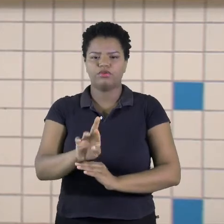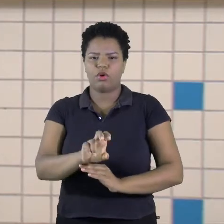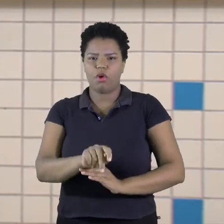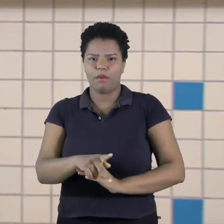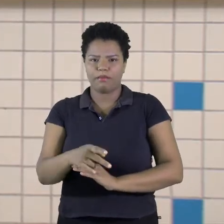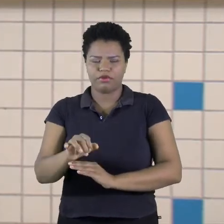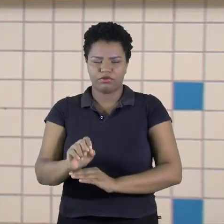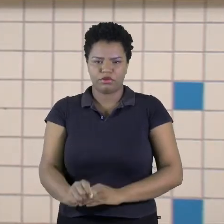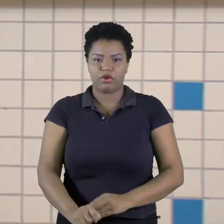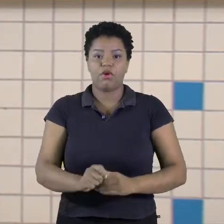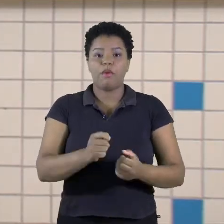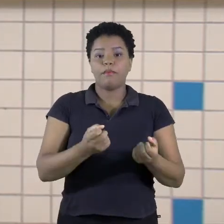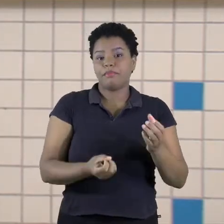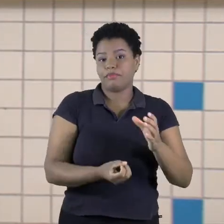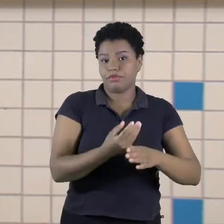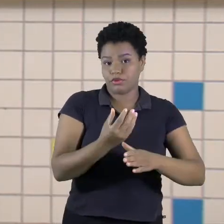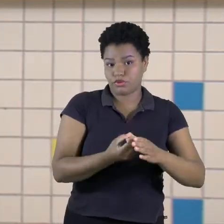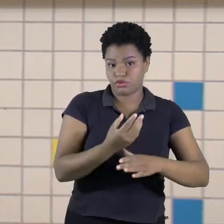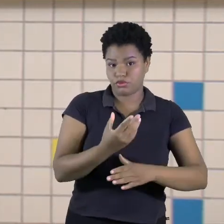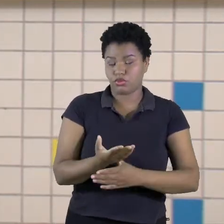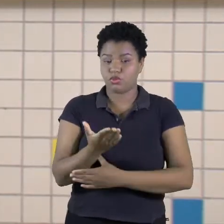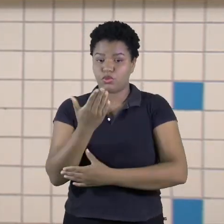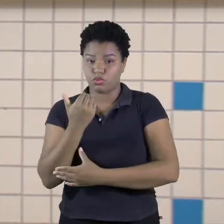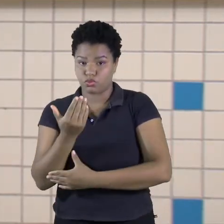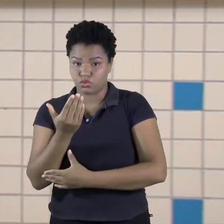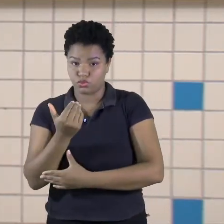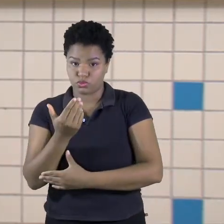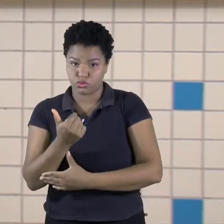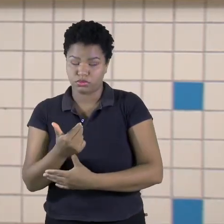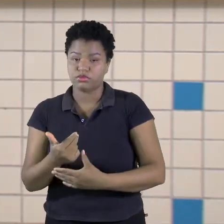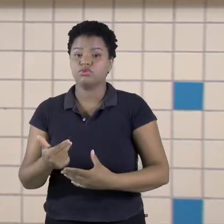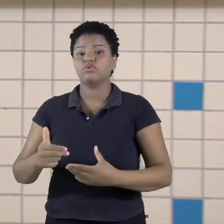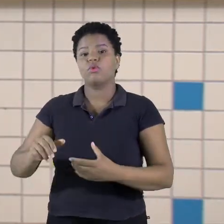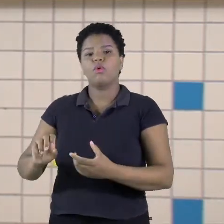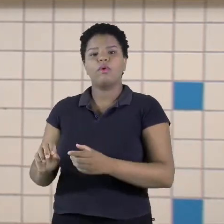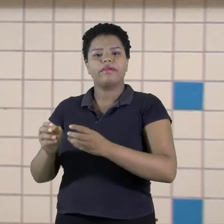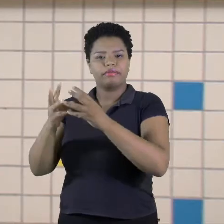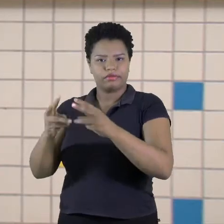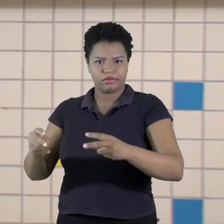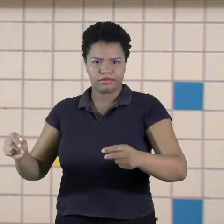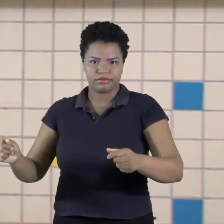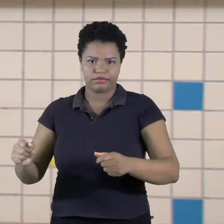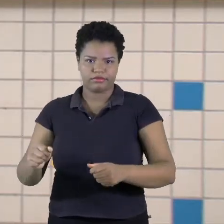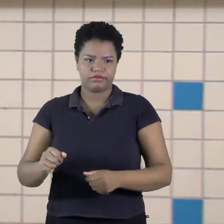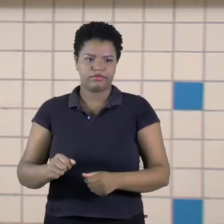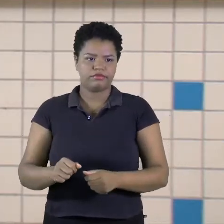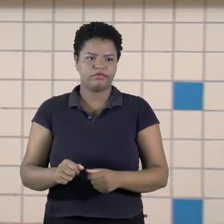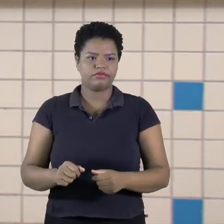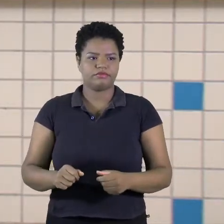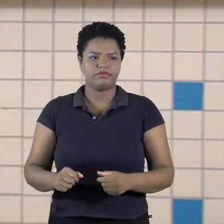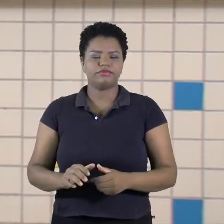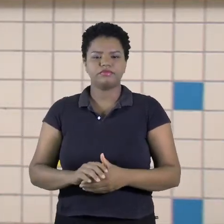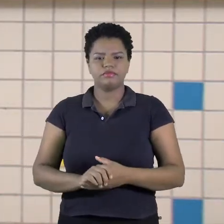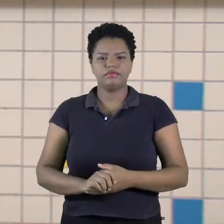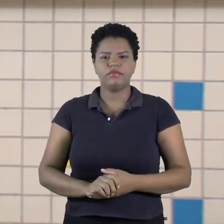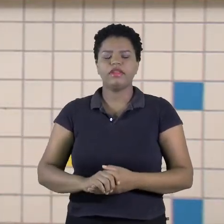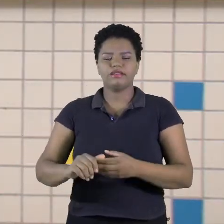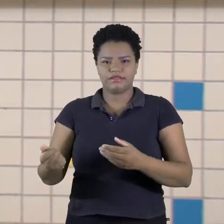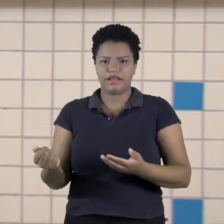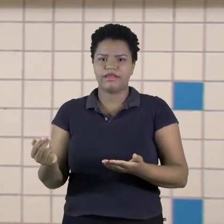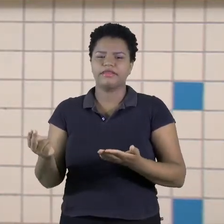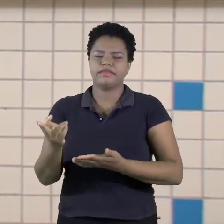consumidores, decompositores? Lembraram aí? Pois é. Eu desenhei até uma plantinha,